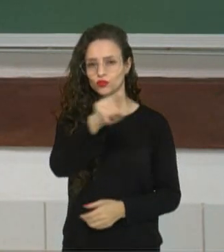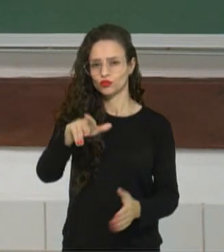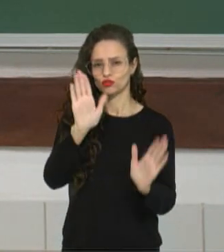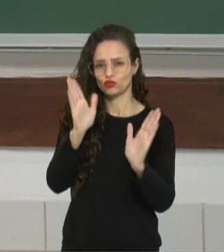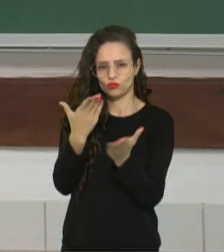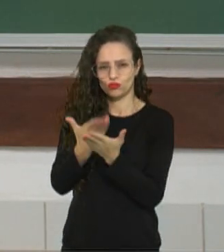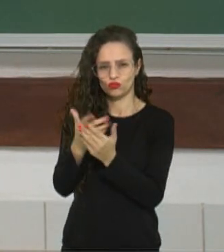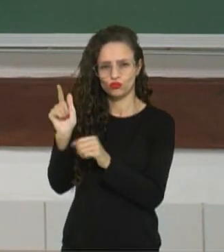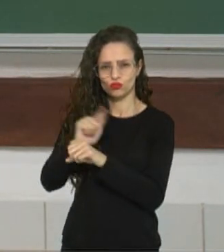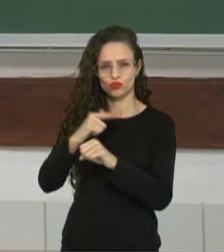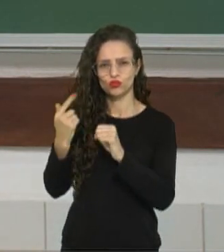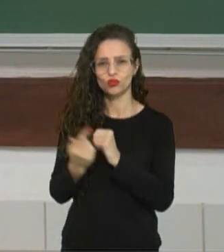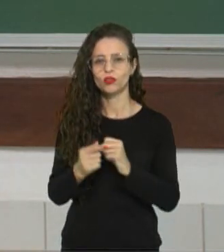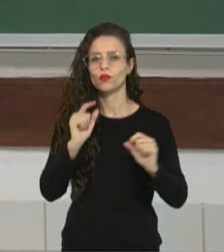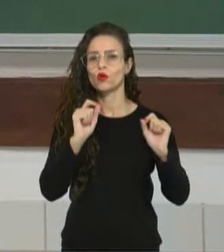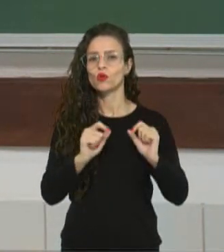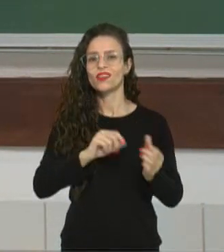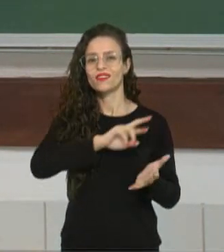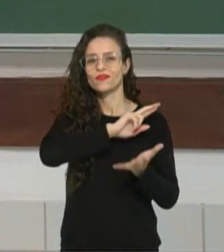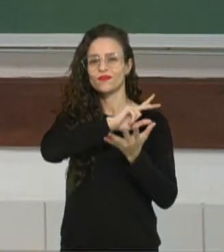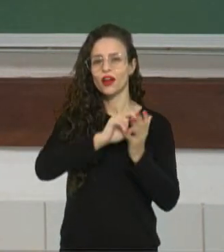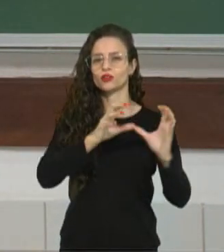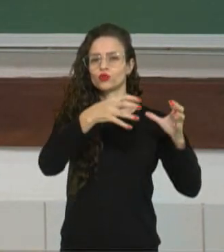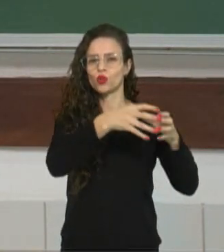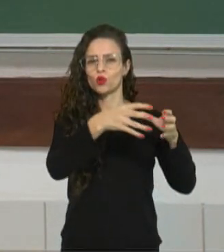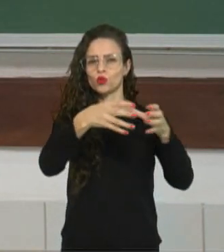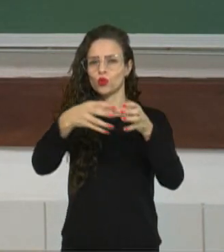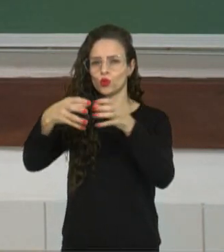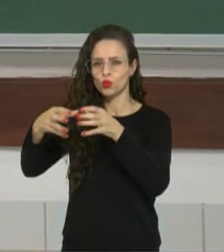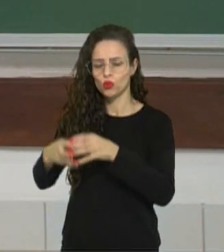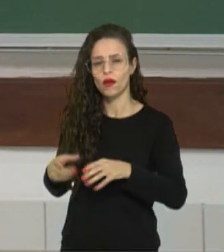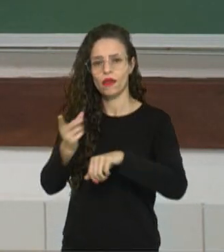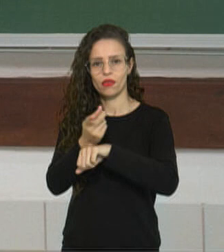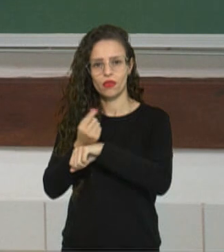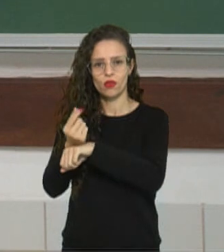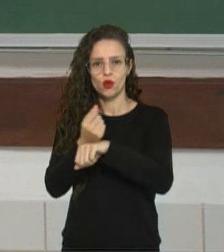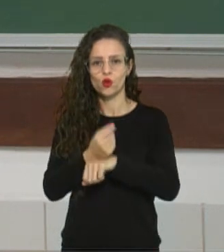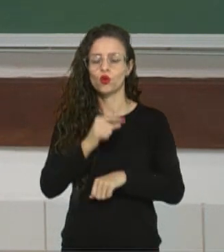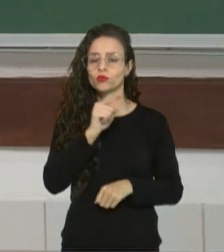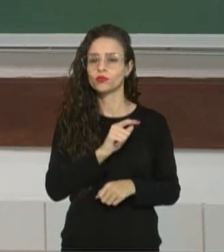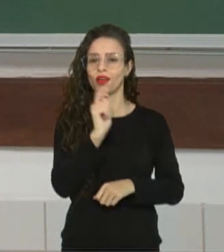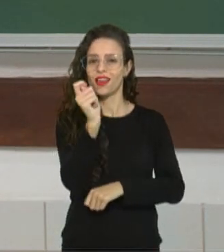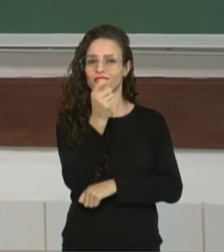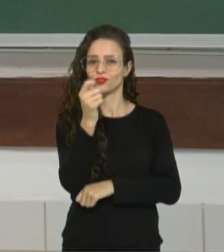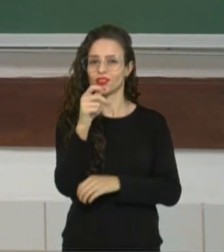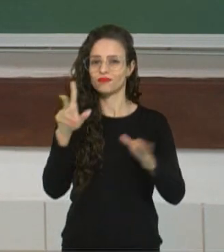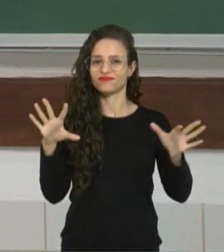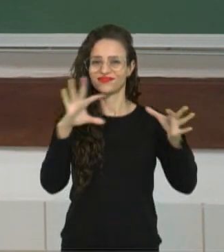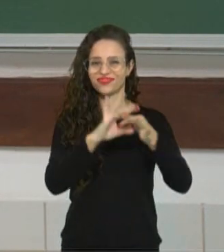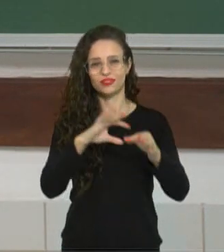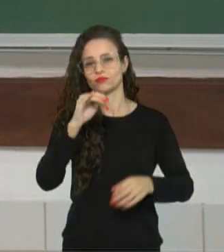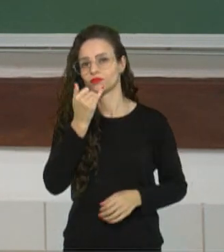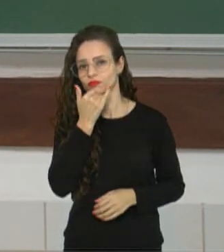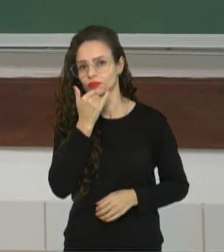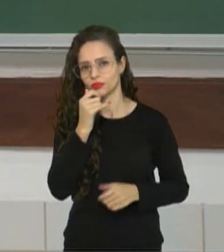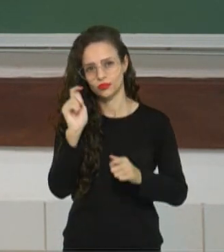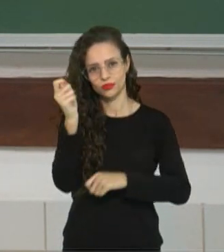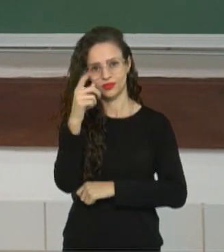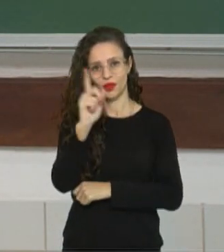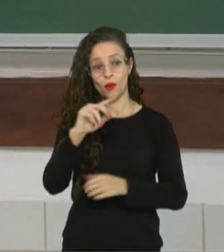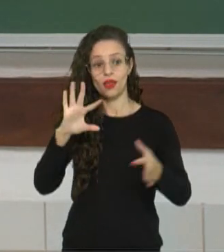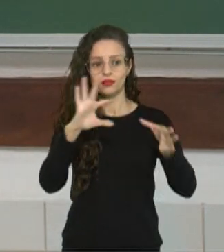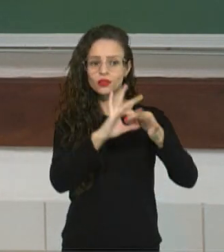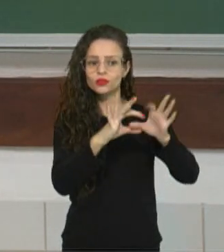em geografia os blocos econômicos. Os blocos econômicos, que são as associações entre os países, eles fazem parte